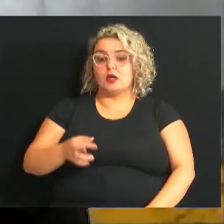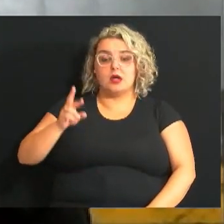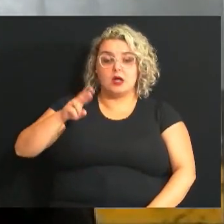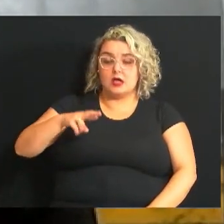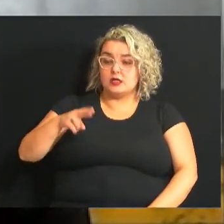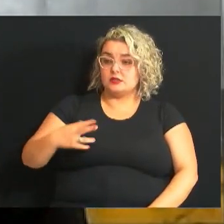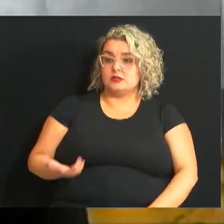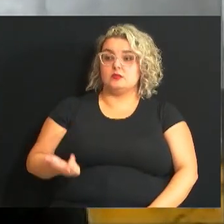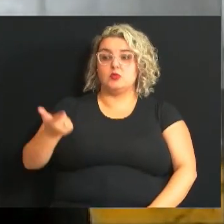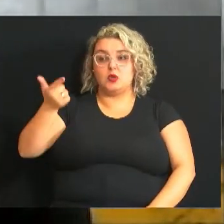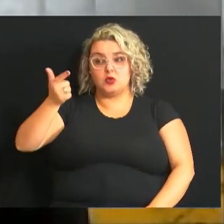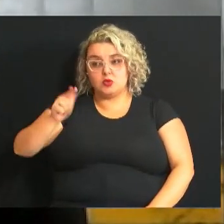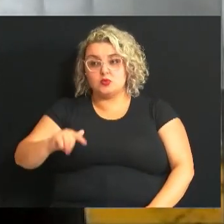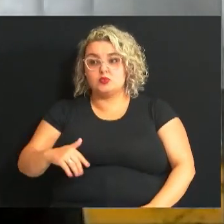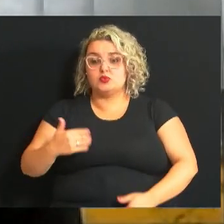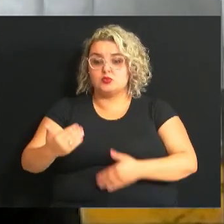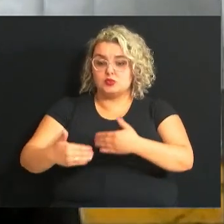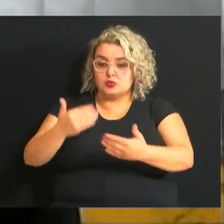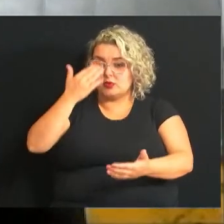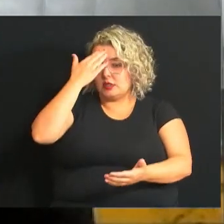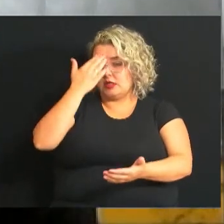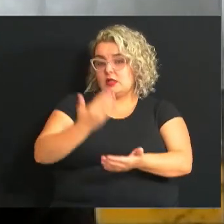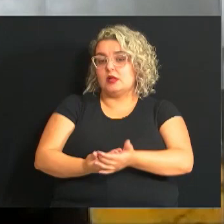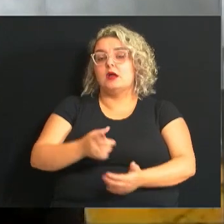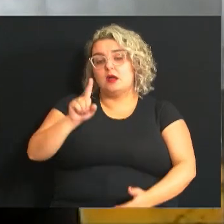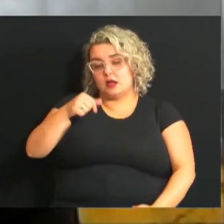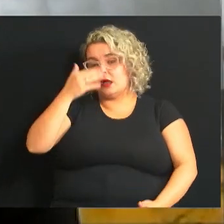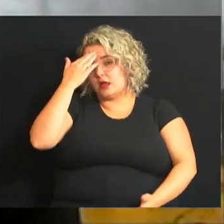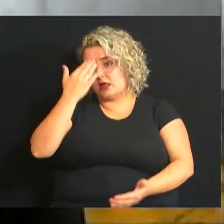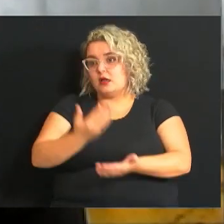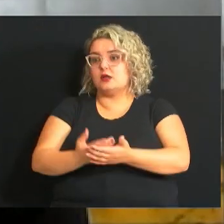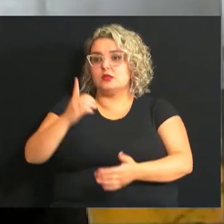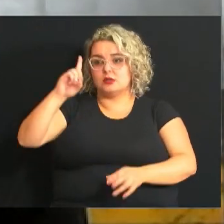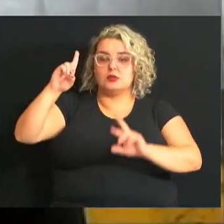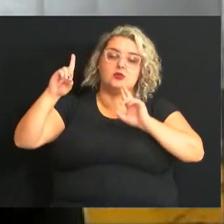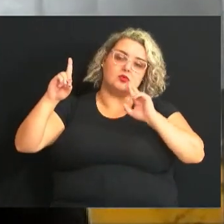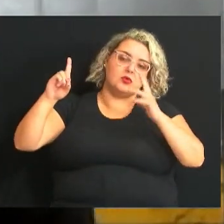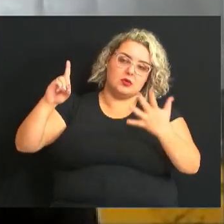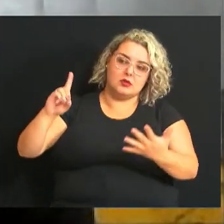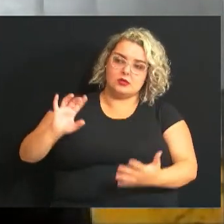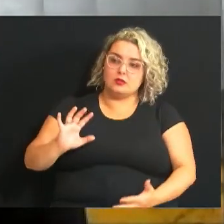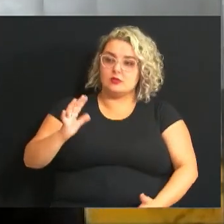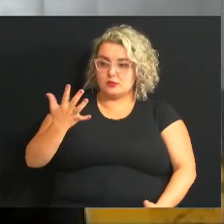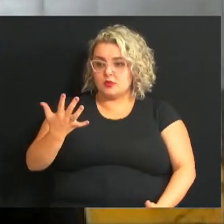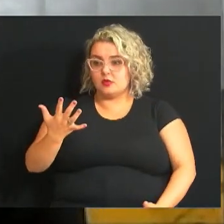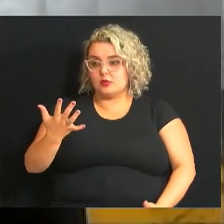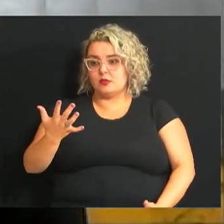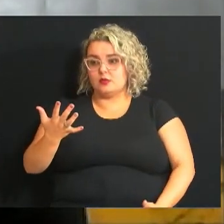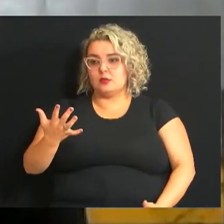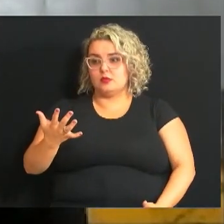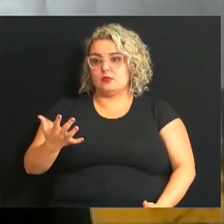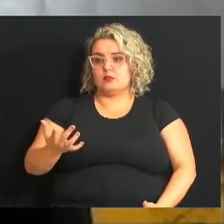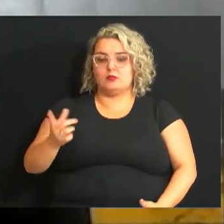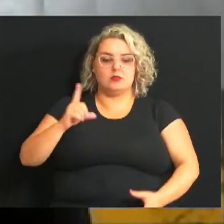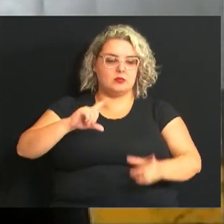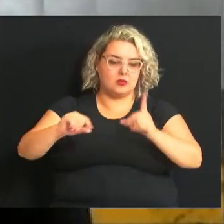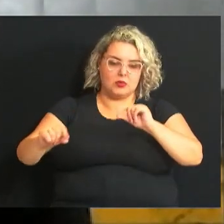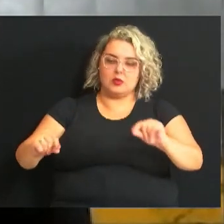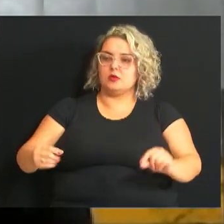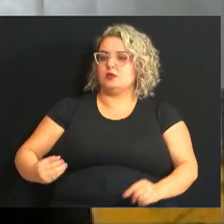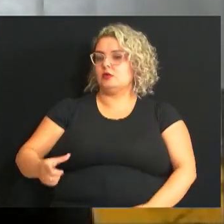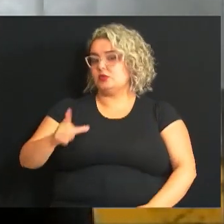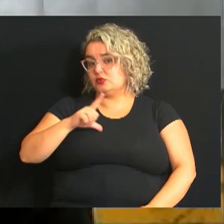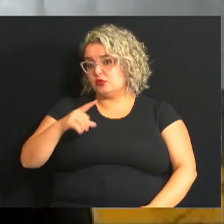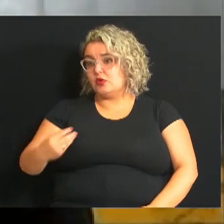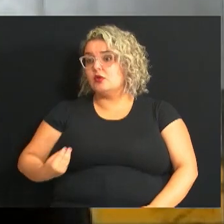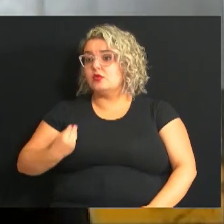continuar acreditando é acreditar em Deus, e o resultado apareceu. Pessoas que saíram dali com vida e